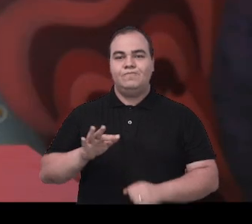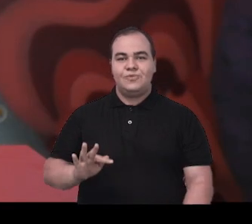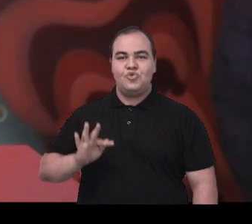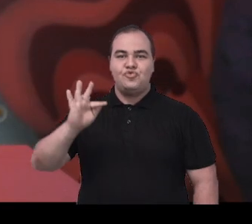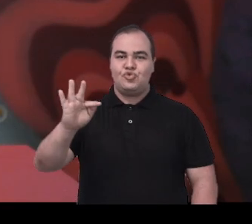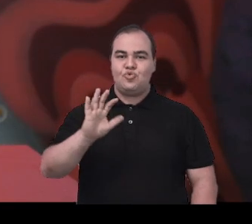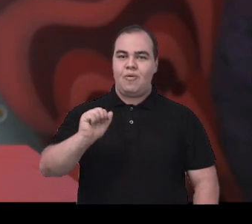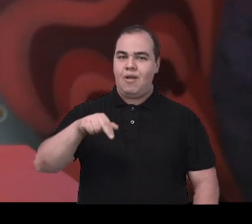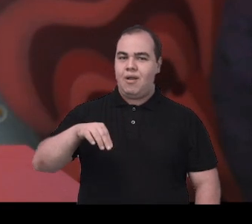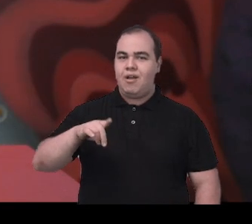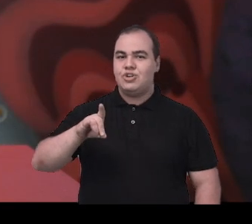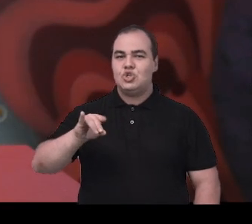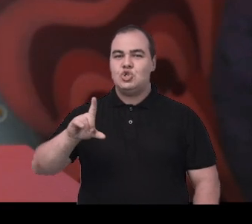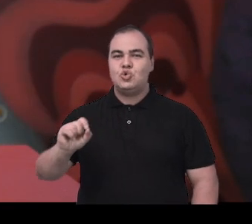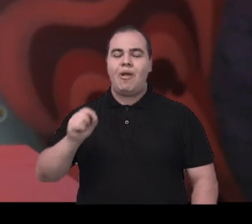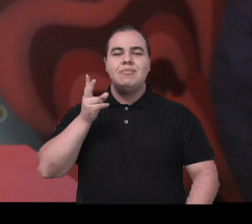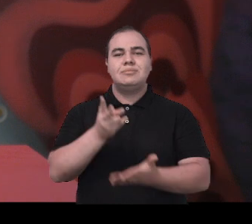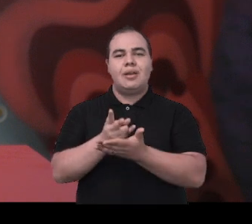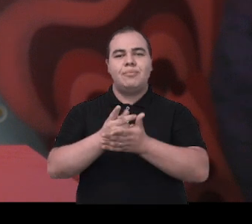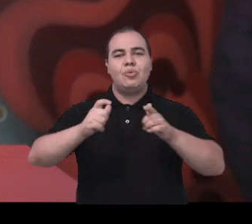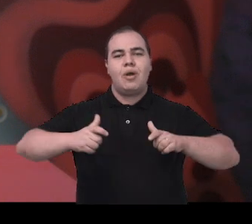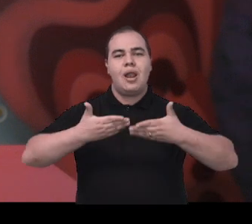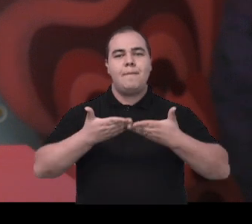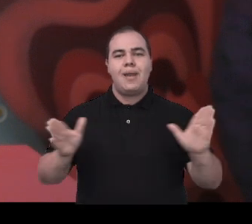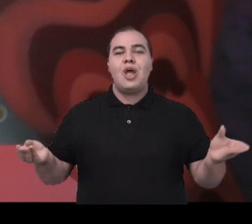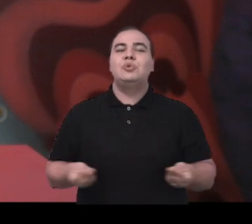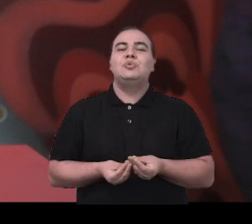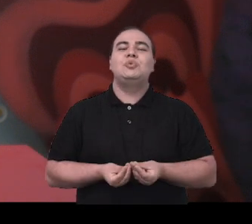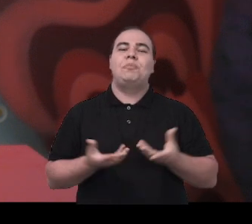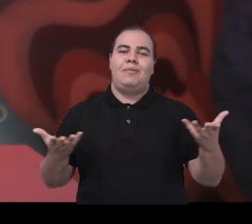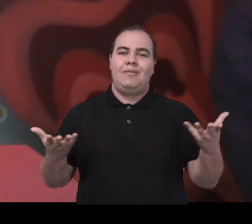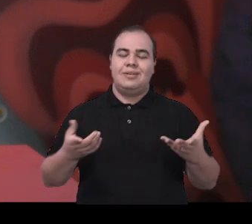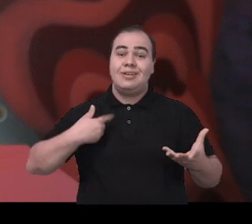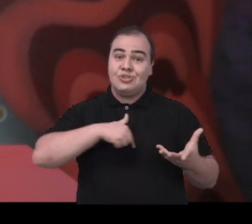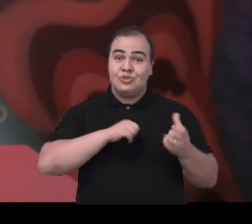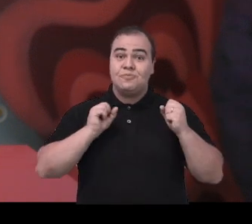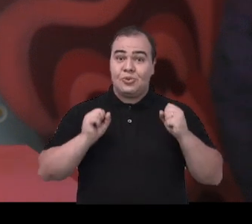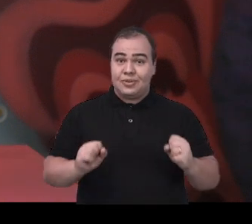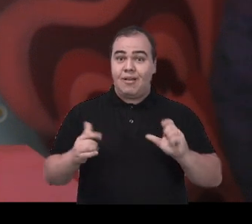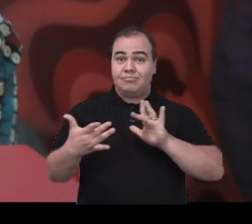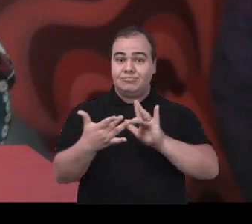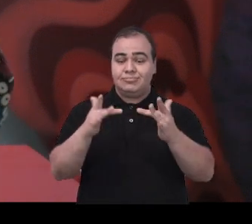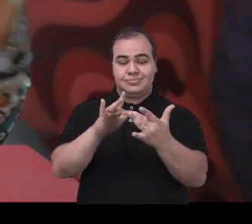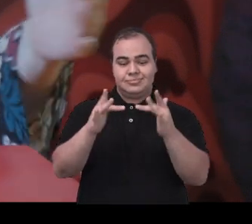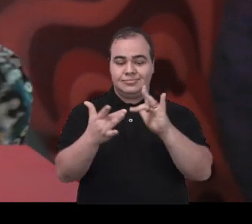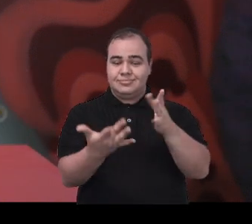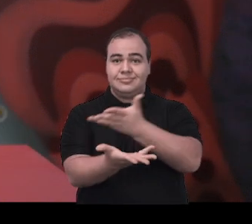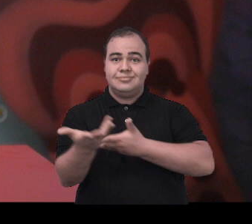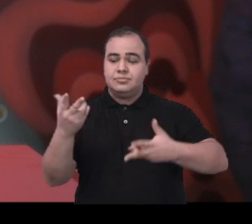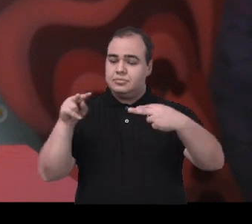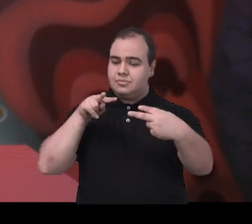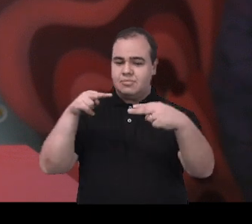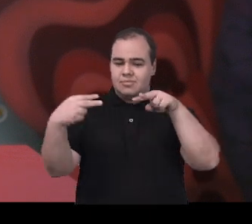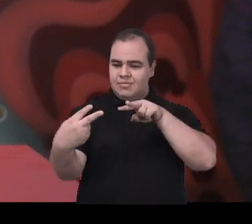O futuro do Cândido Ferreira é de ser sempre um campo aberto para surpresas. A gente poder, no contato de um com o